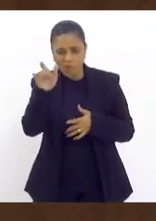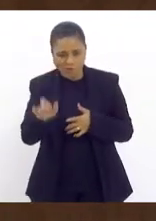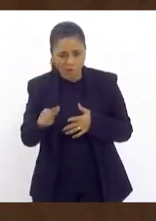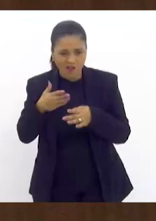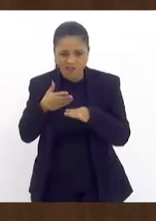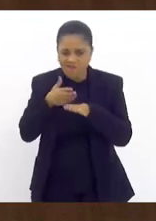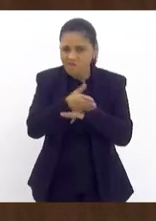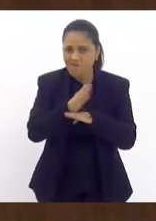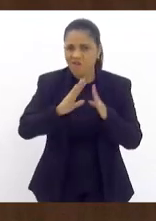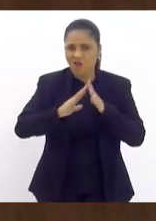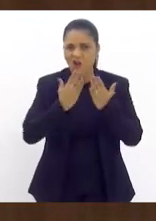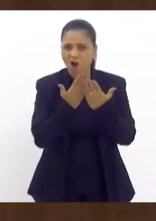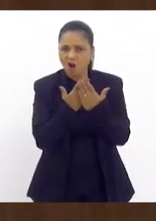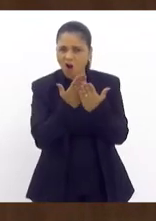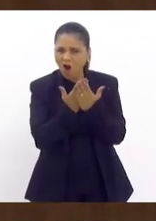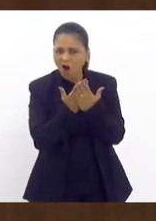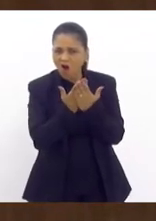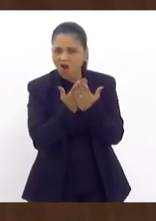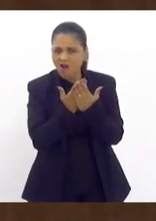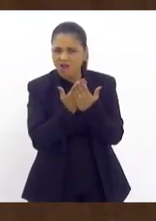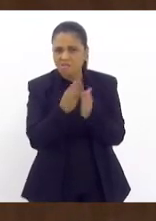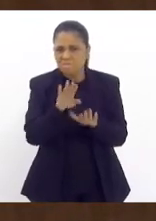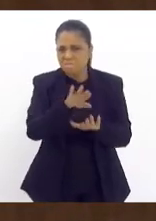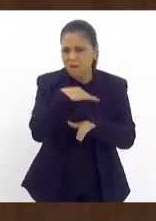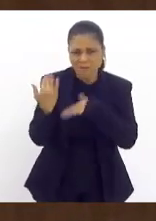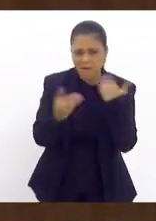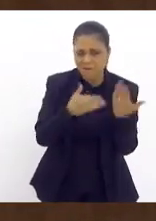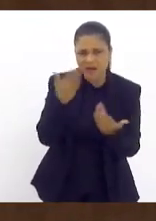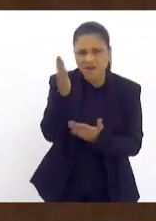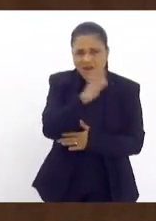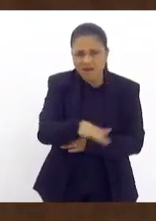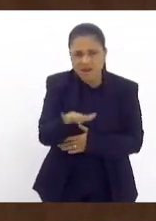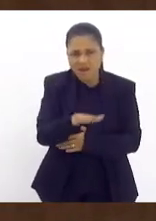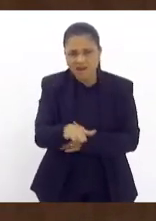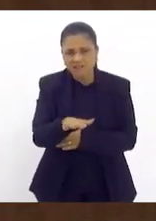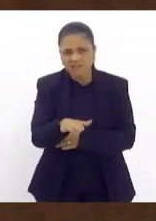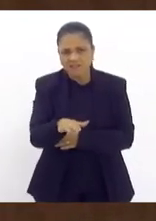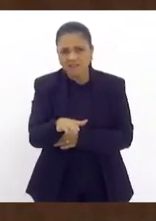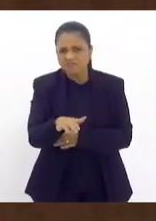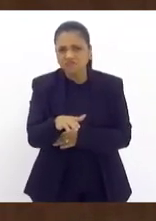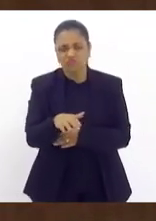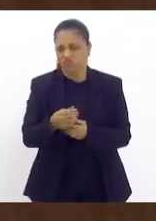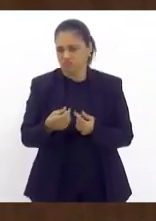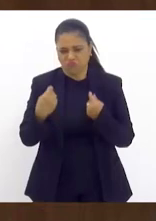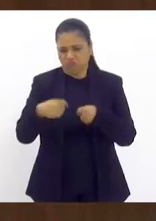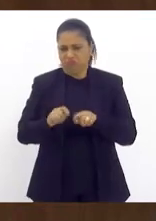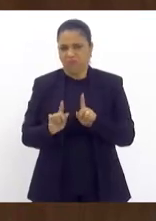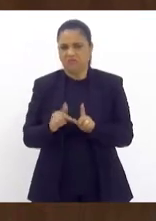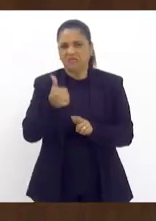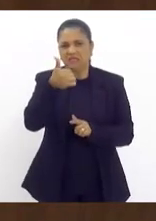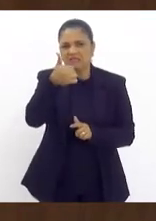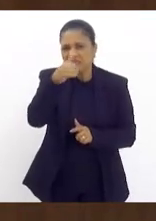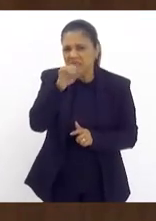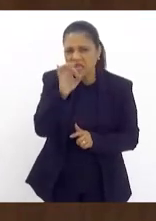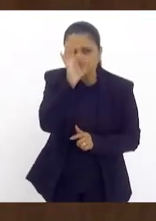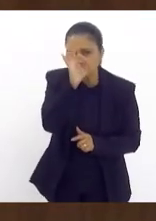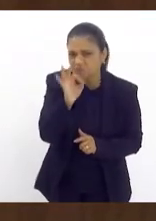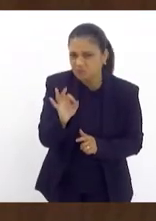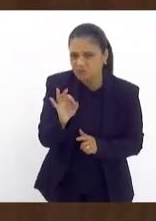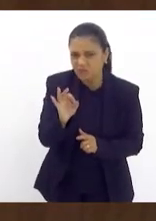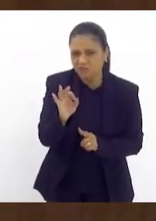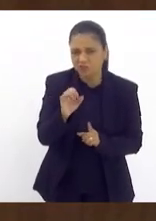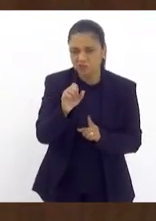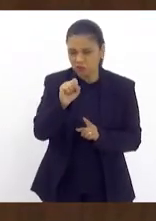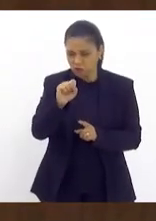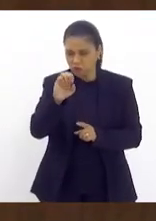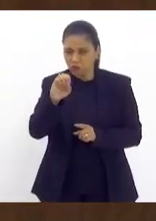mata crianças, ele não merece nem 10% de algum carinho de ressocialização. Um cara desse, ele